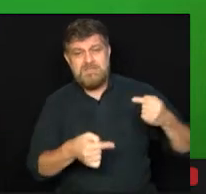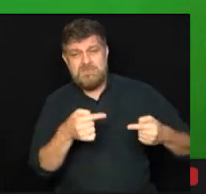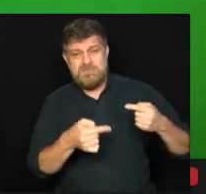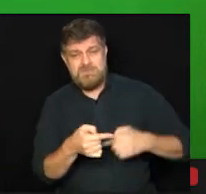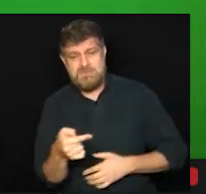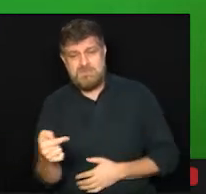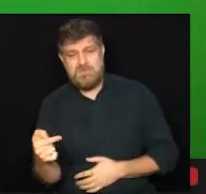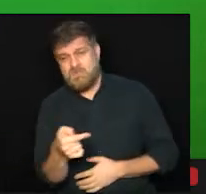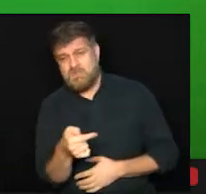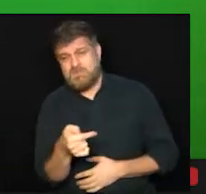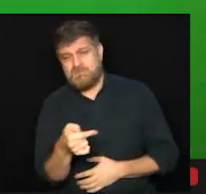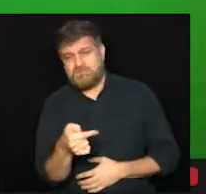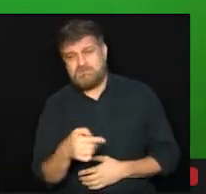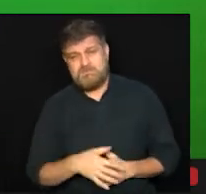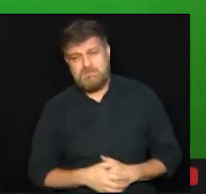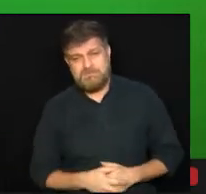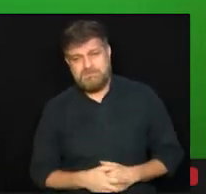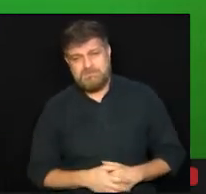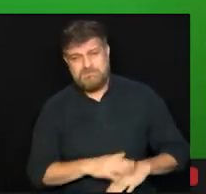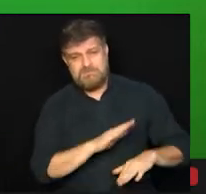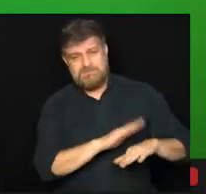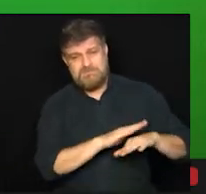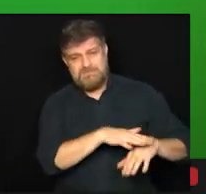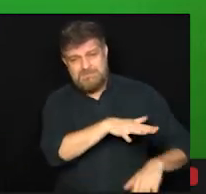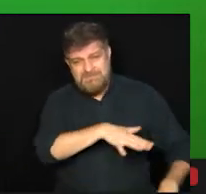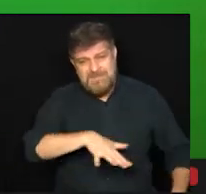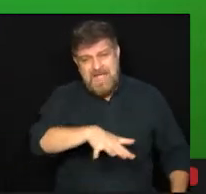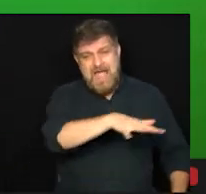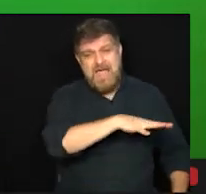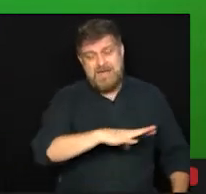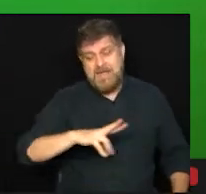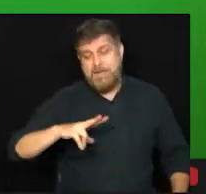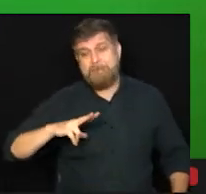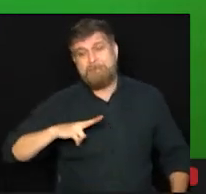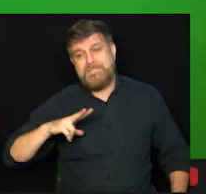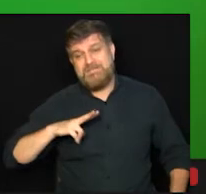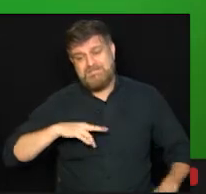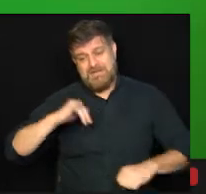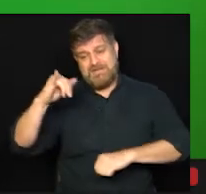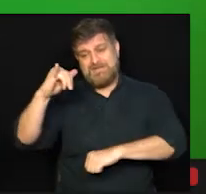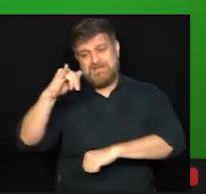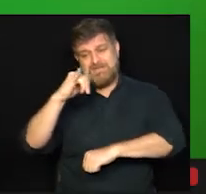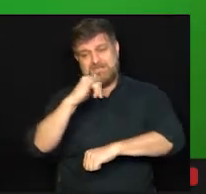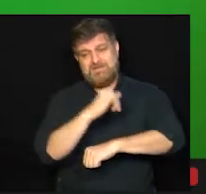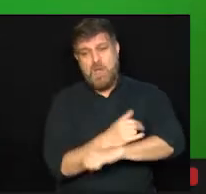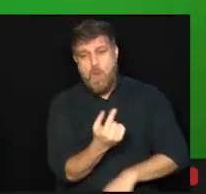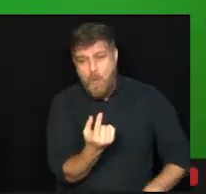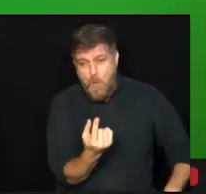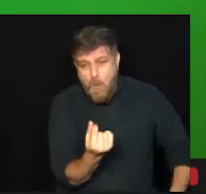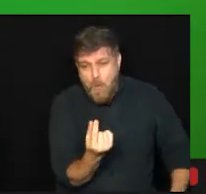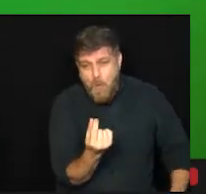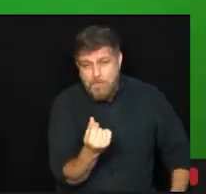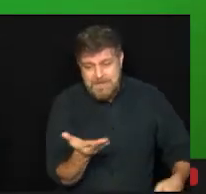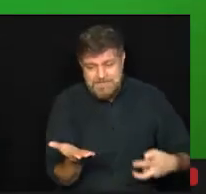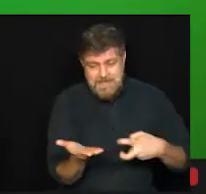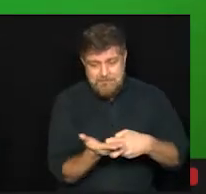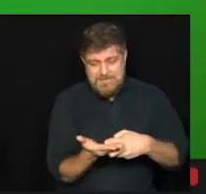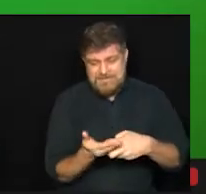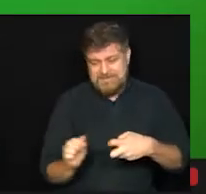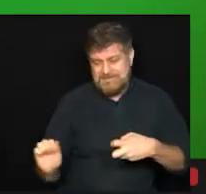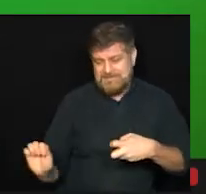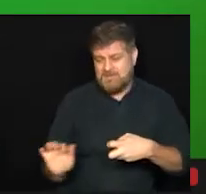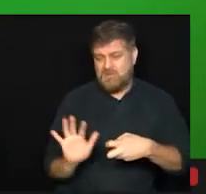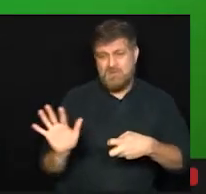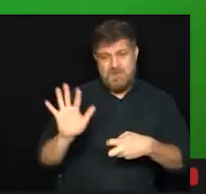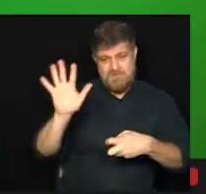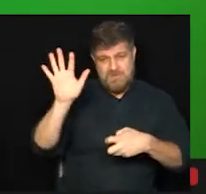necessidade do setor privado de cobrar, já